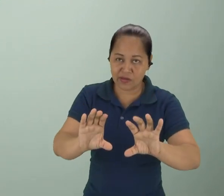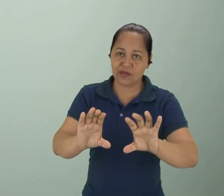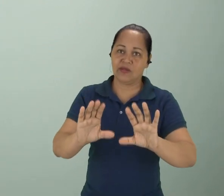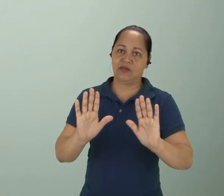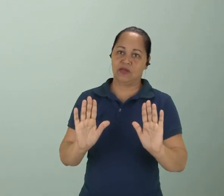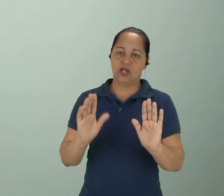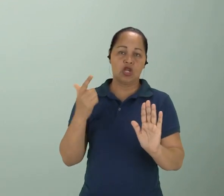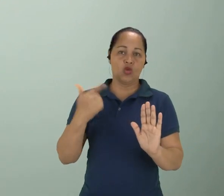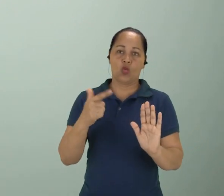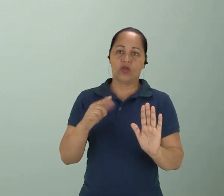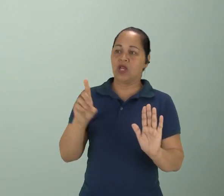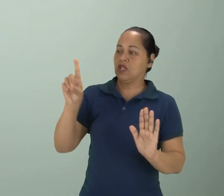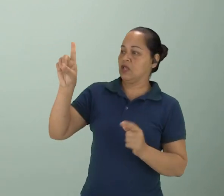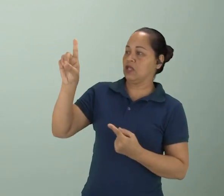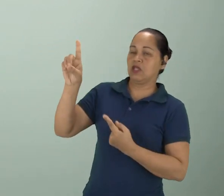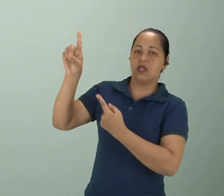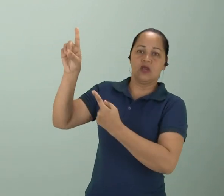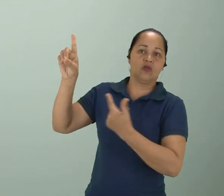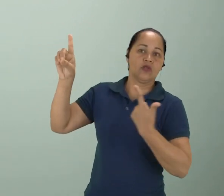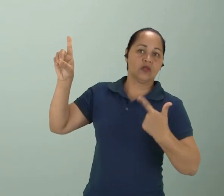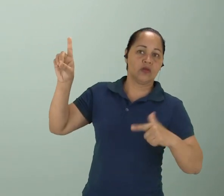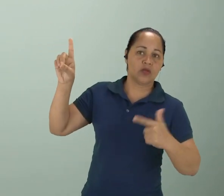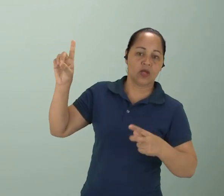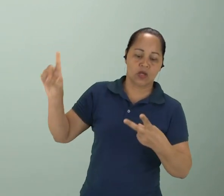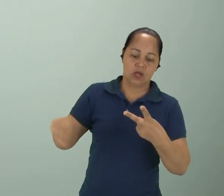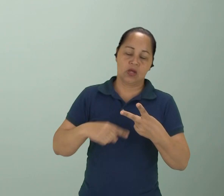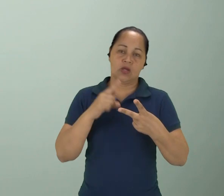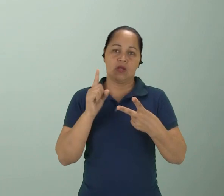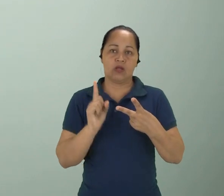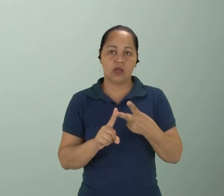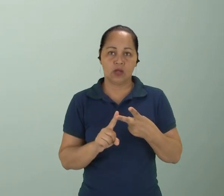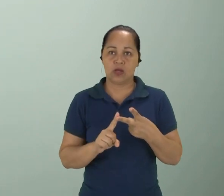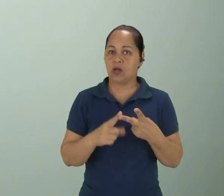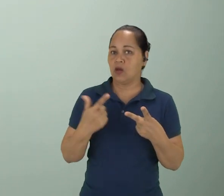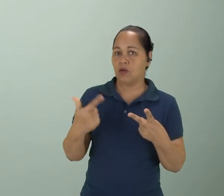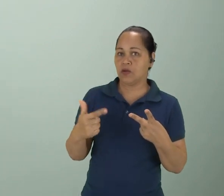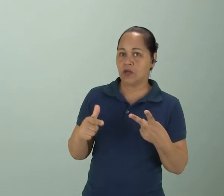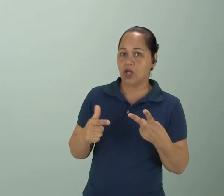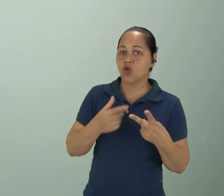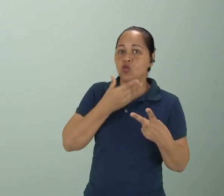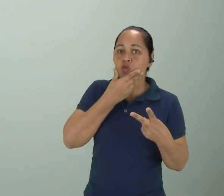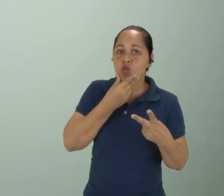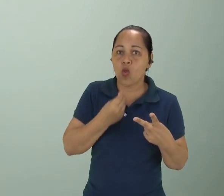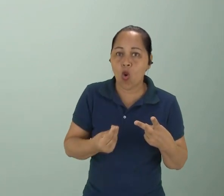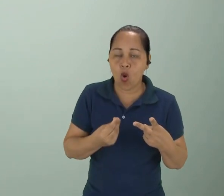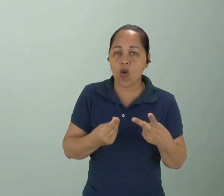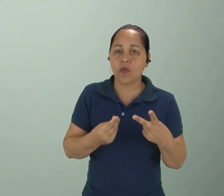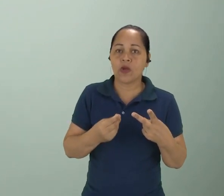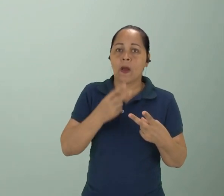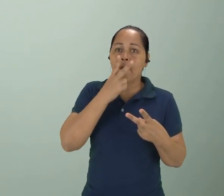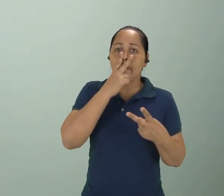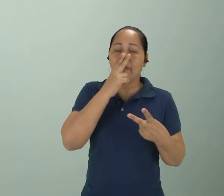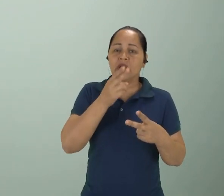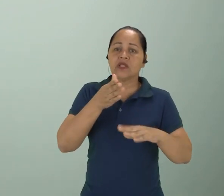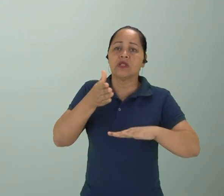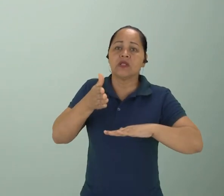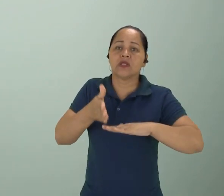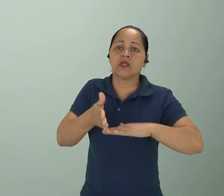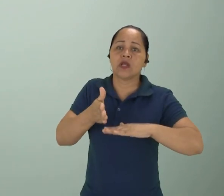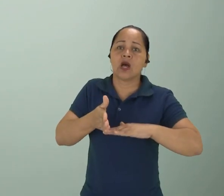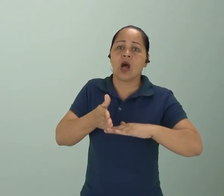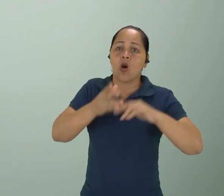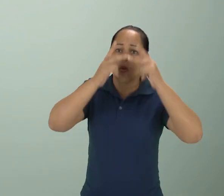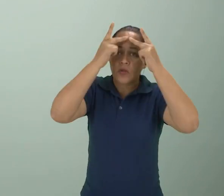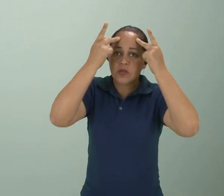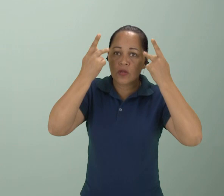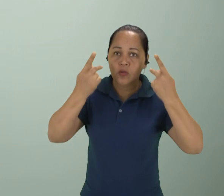não temos a referência do pensamento medieval não temo e do pensamento moderno migue no mundo contemporâneo é